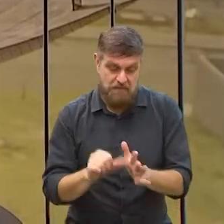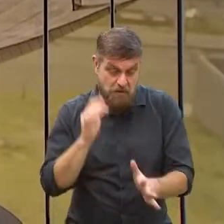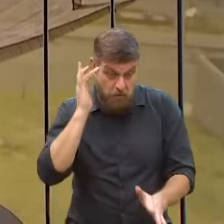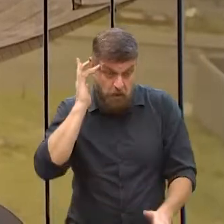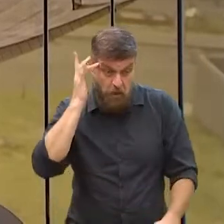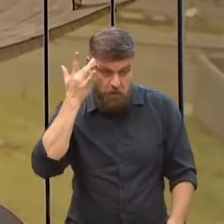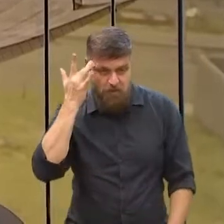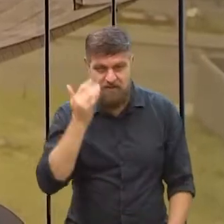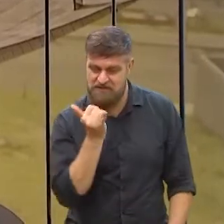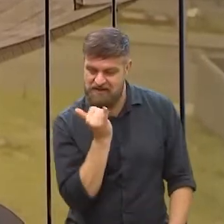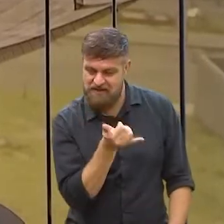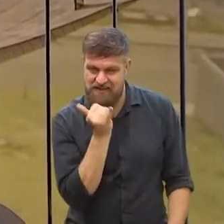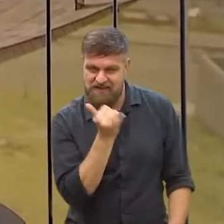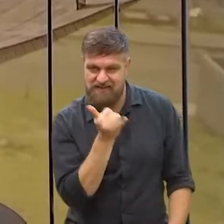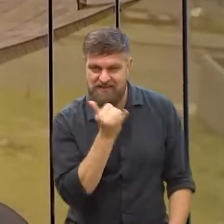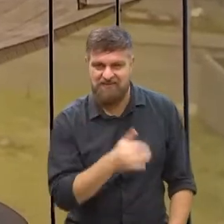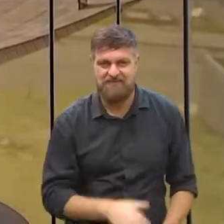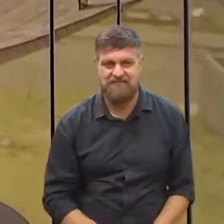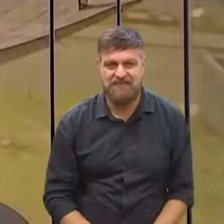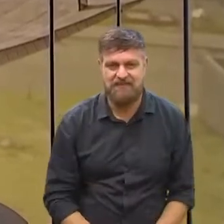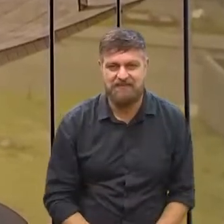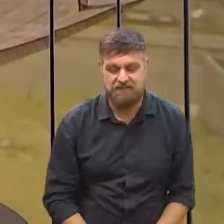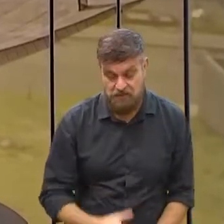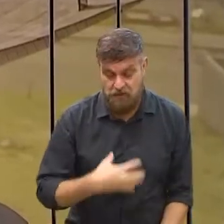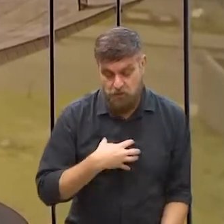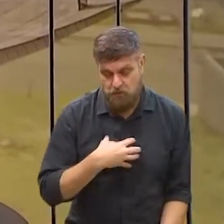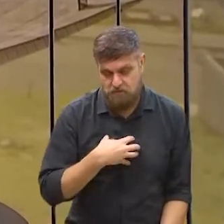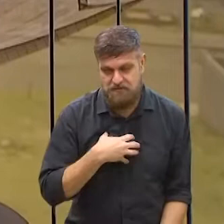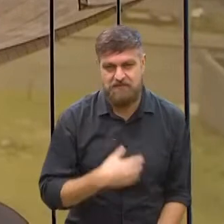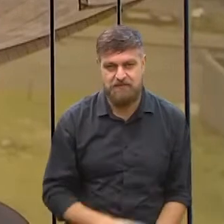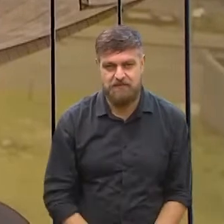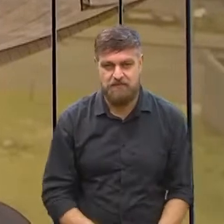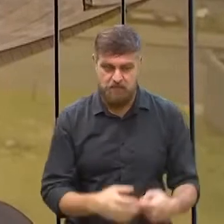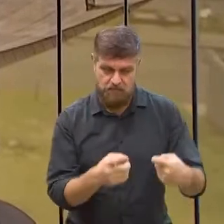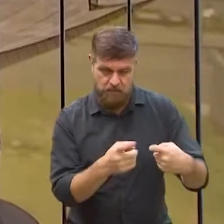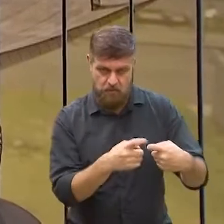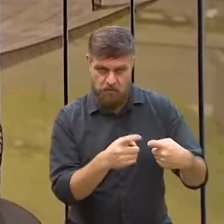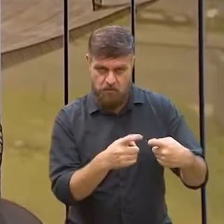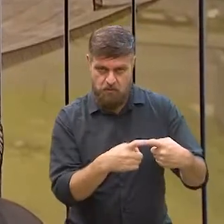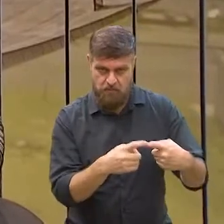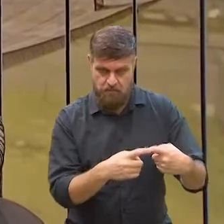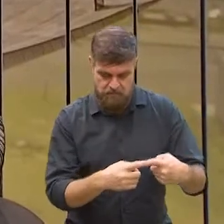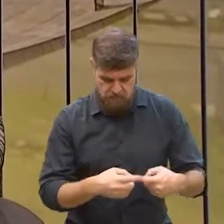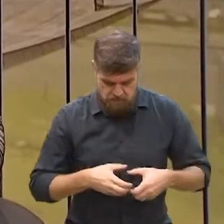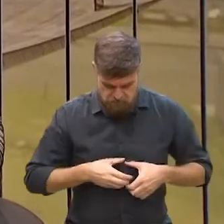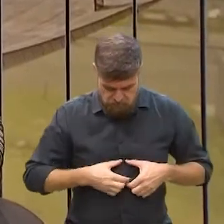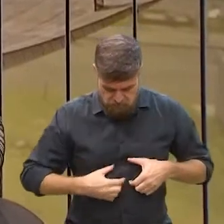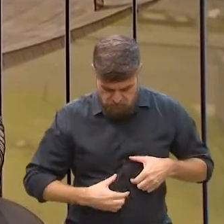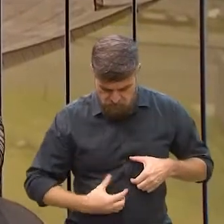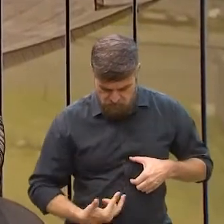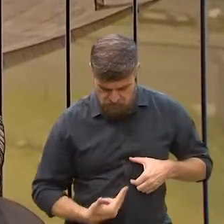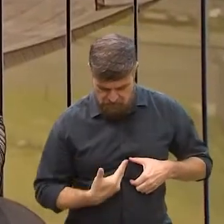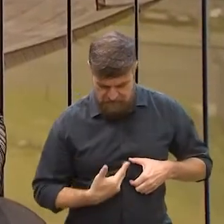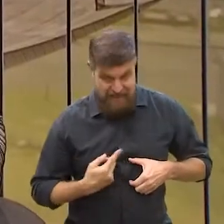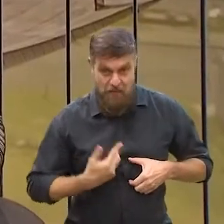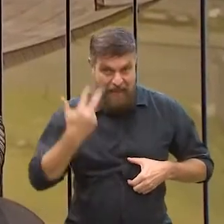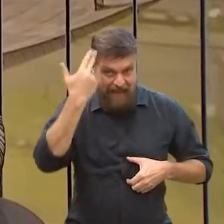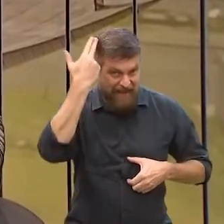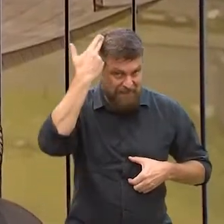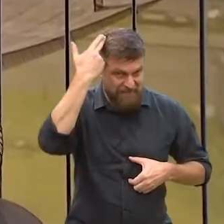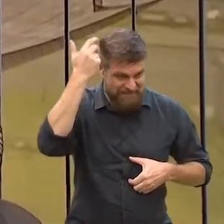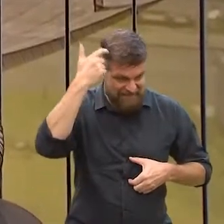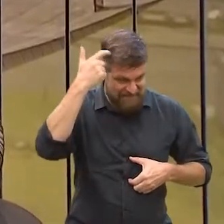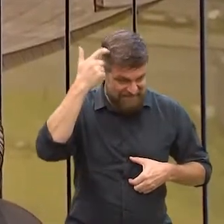que eu falei, eu sempre cito isso daí, o médico opera o estômago da gente, ele não opera a cabeça.